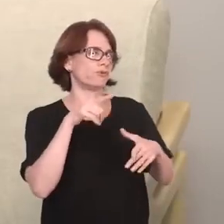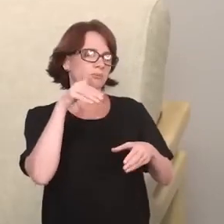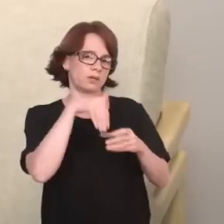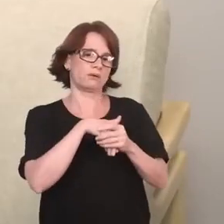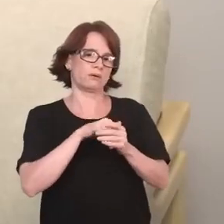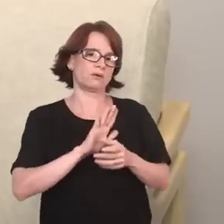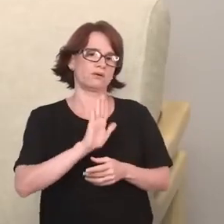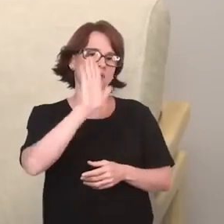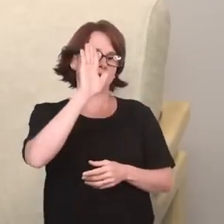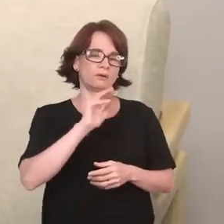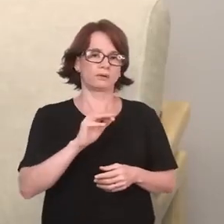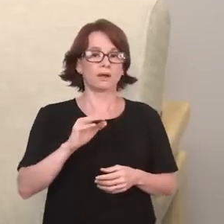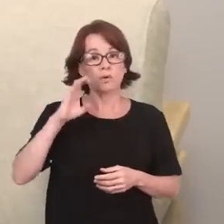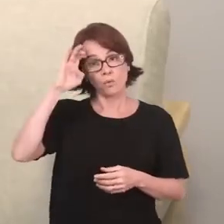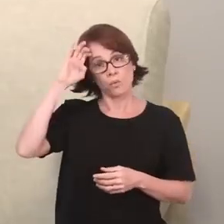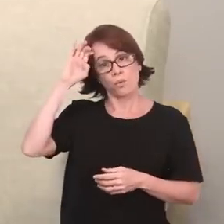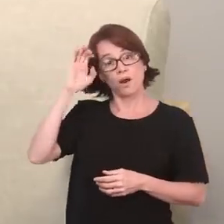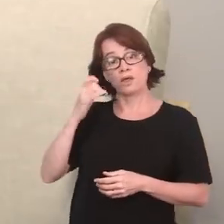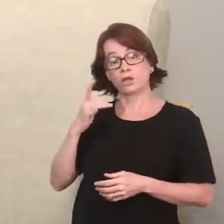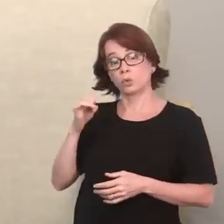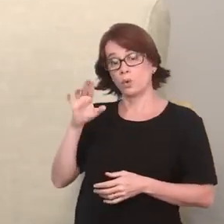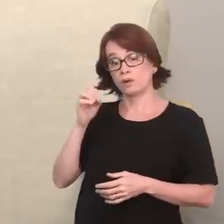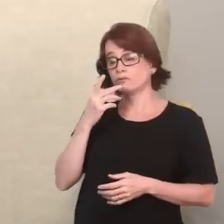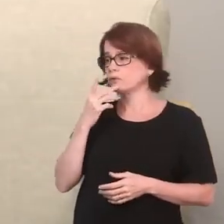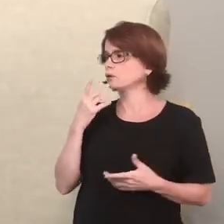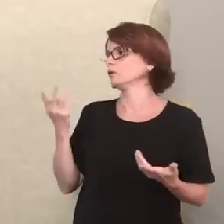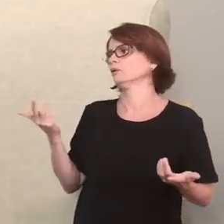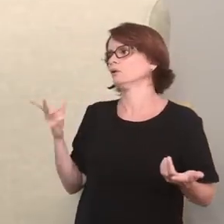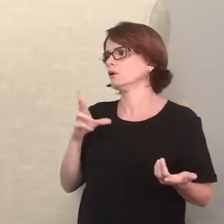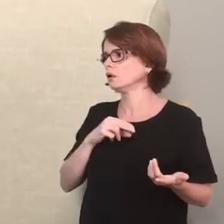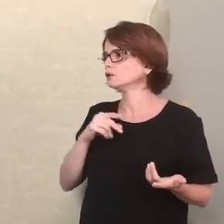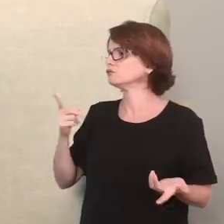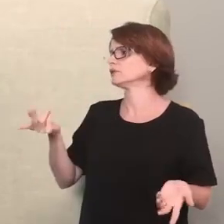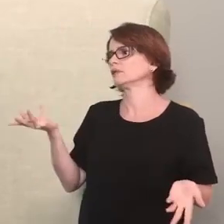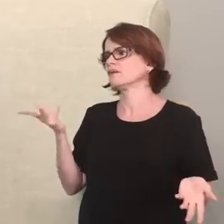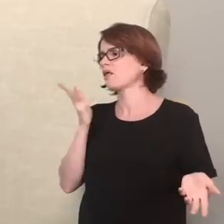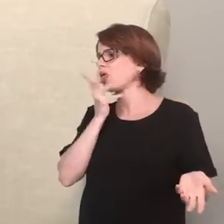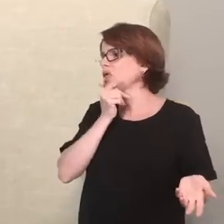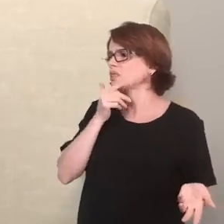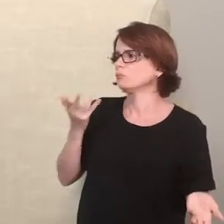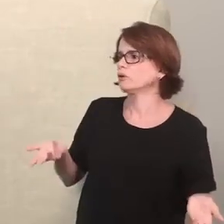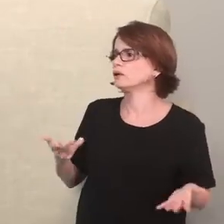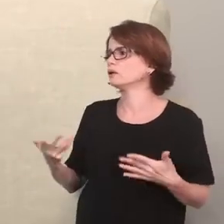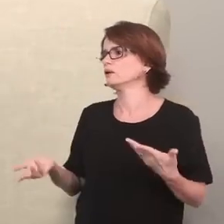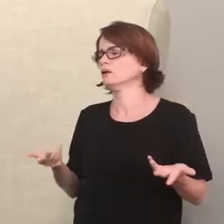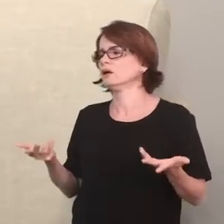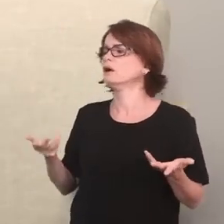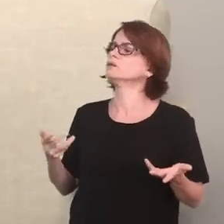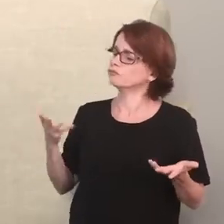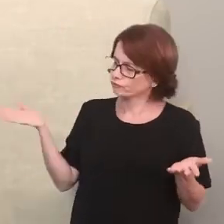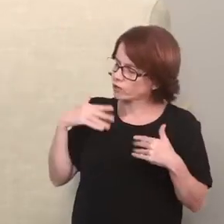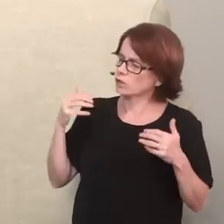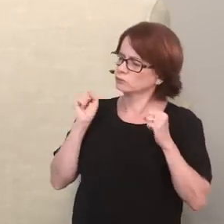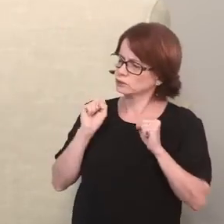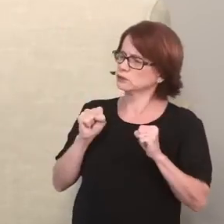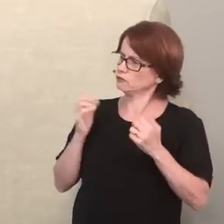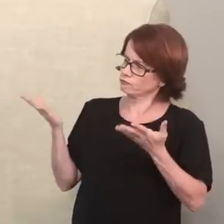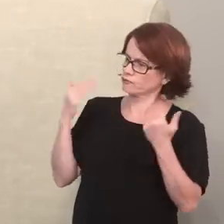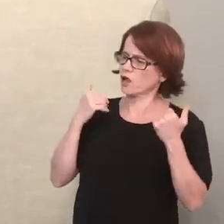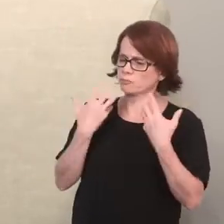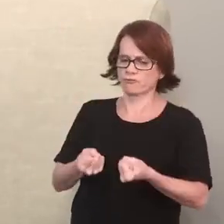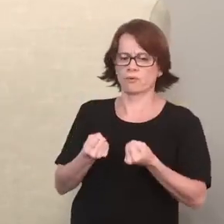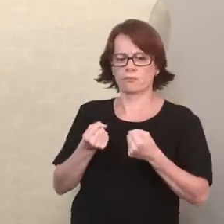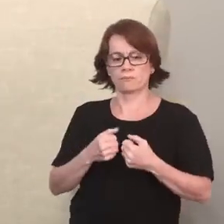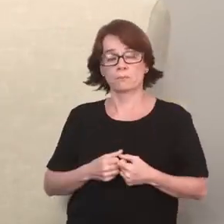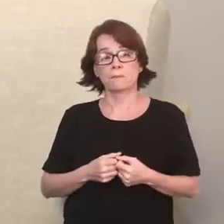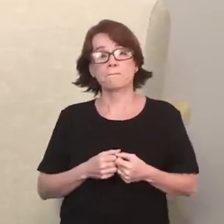candidatar. Aí eu lembro que o Eduardo Bolsonaro falou, pô, Bia, lógico, pô, você tava marcando toca, ele falou assim, não sei o que, eu falei, então tá. Aí eu voltei de lá,